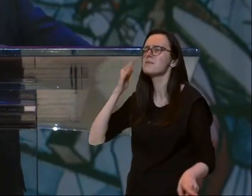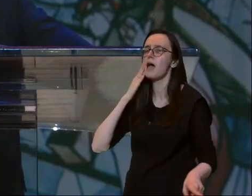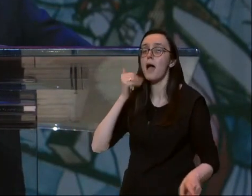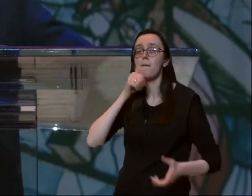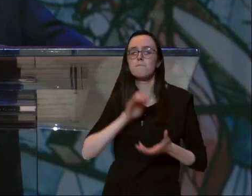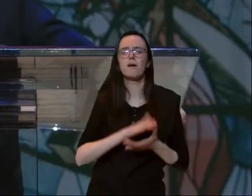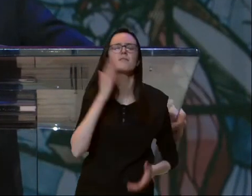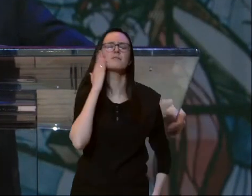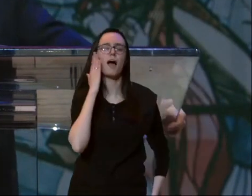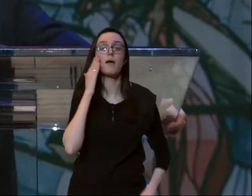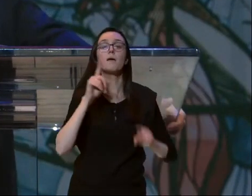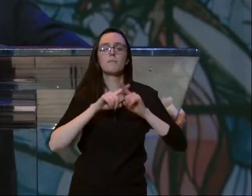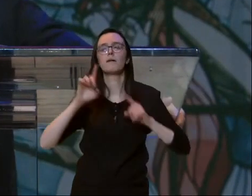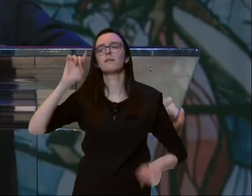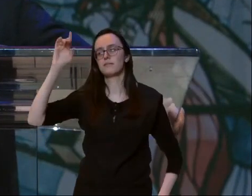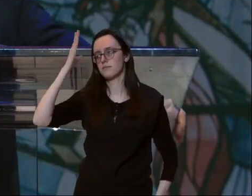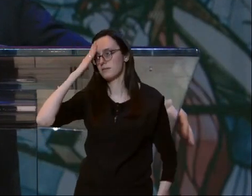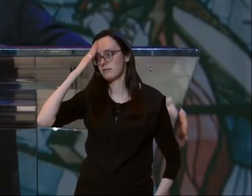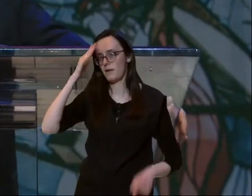Mas, sobretudo, Deus sabe.